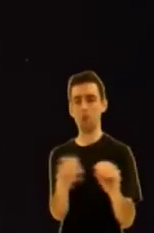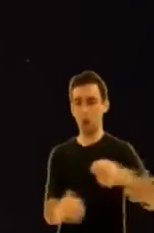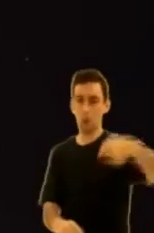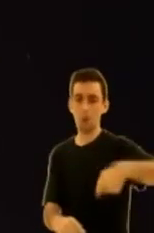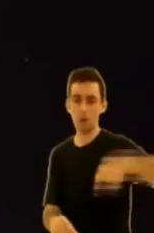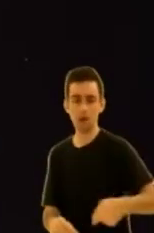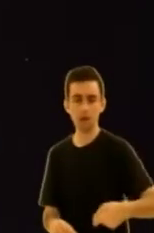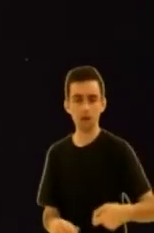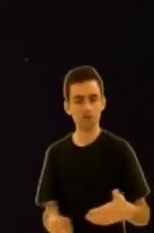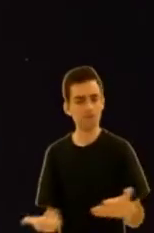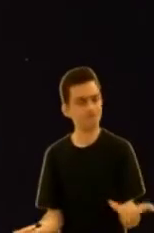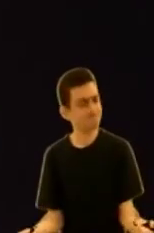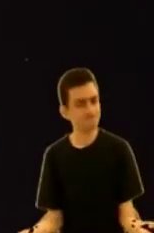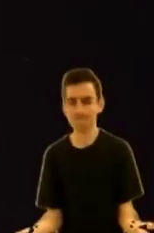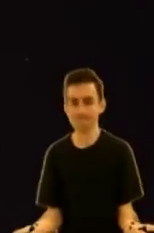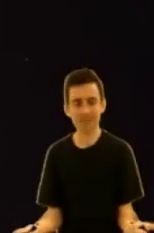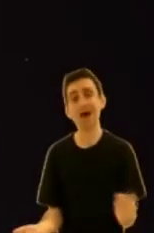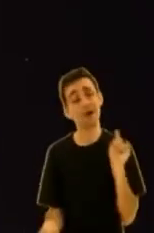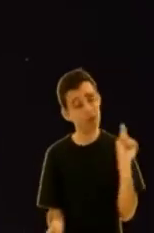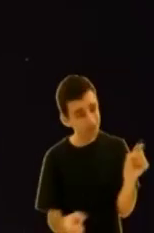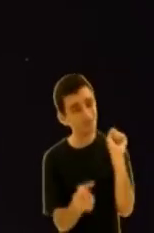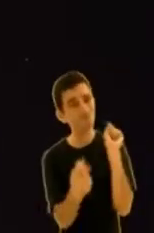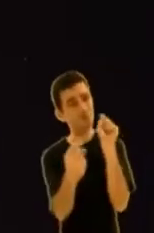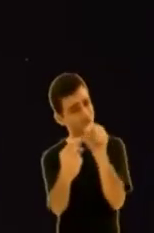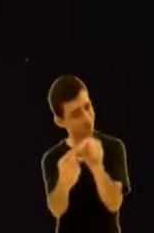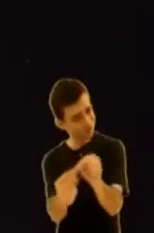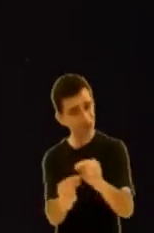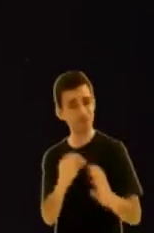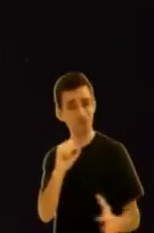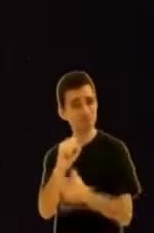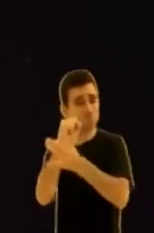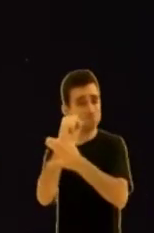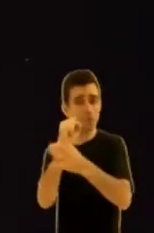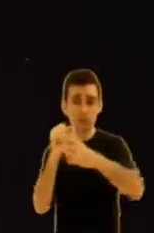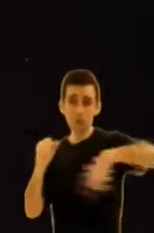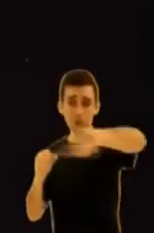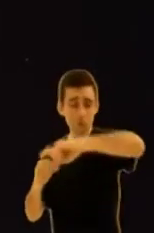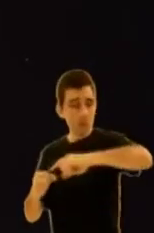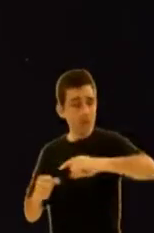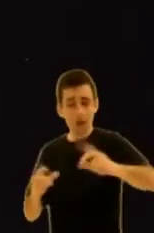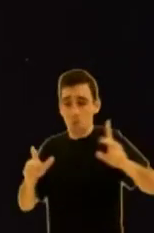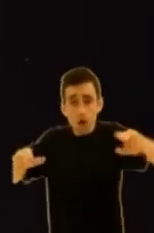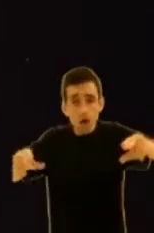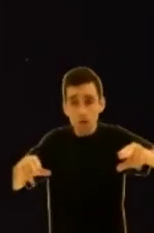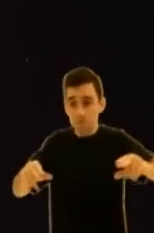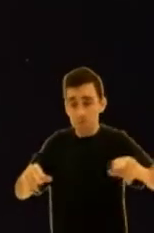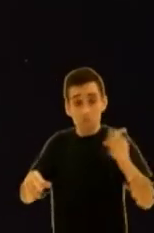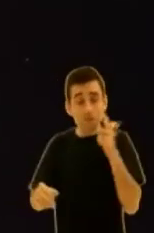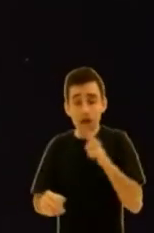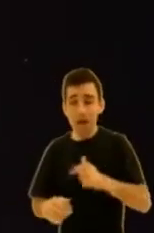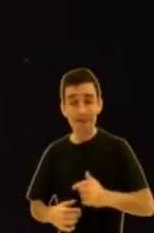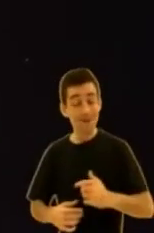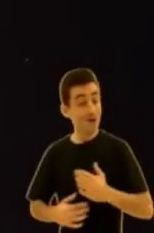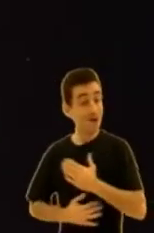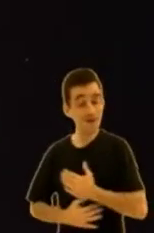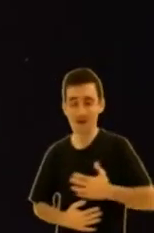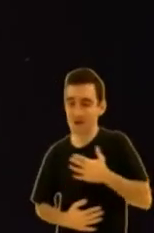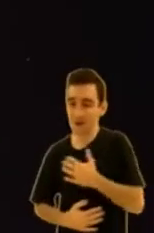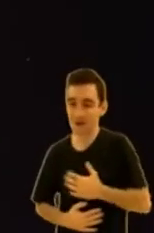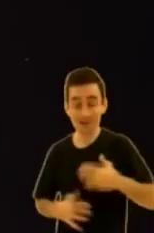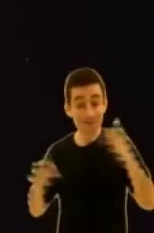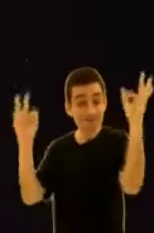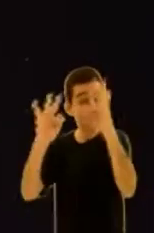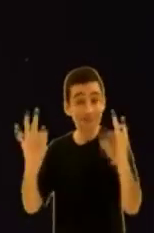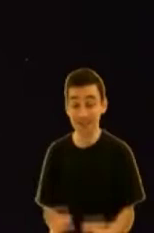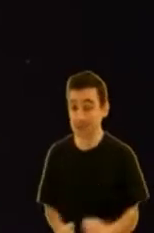exigente, mas ele tem um objetivo de garantir a todos nós segurança, segurança nas ações que nós tomamos, tanto do FNDE